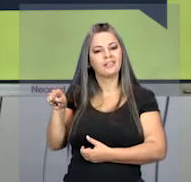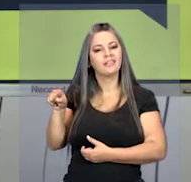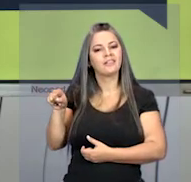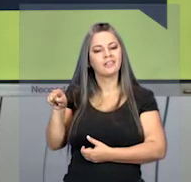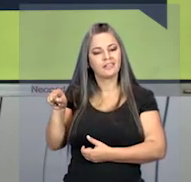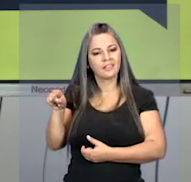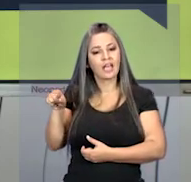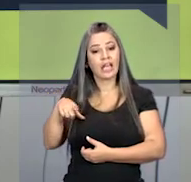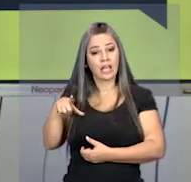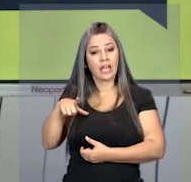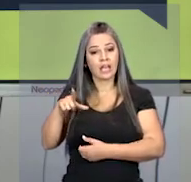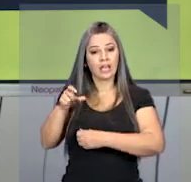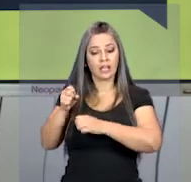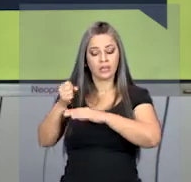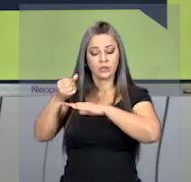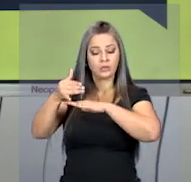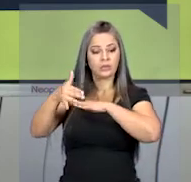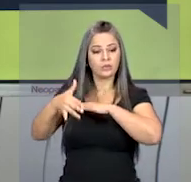amigos a noite toda.